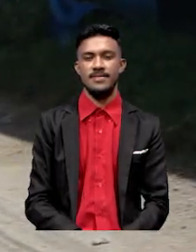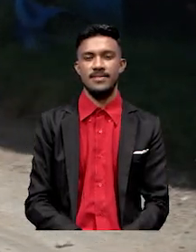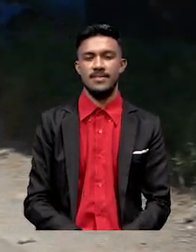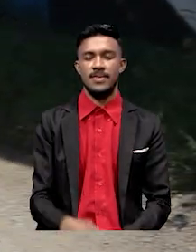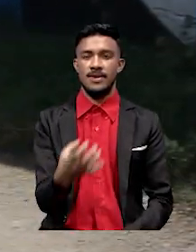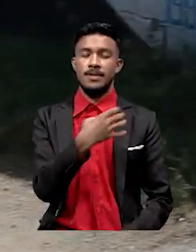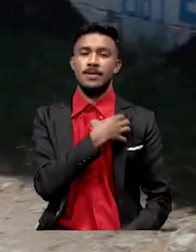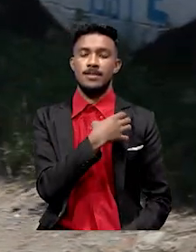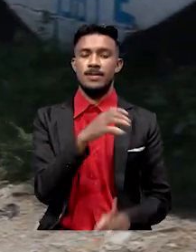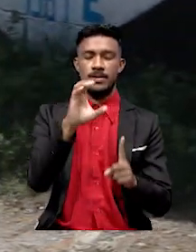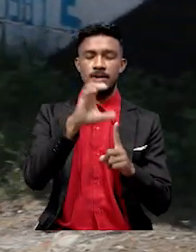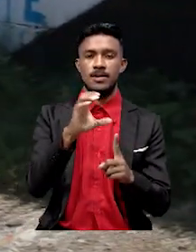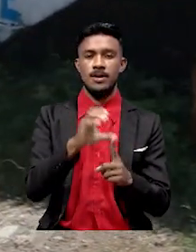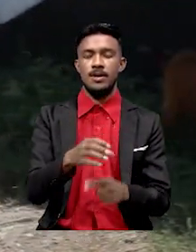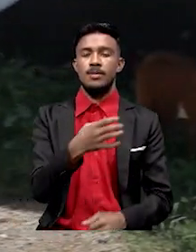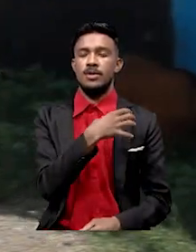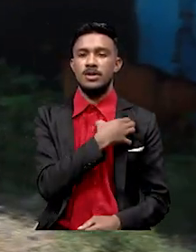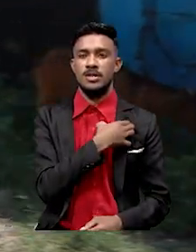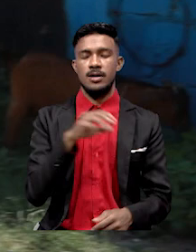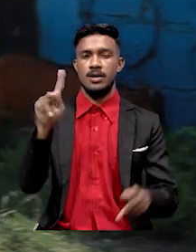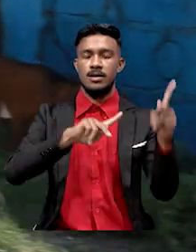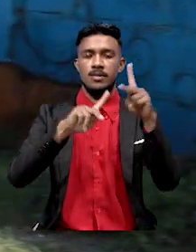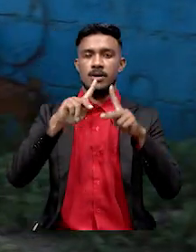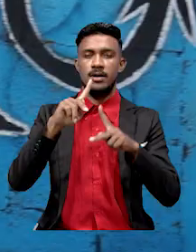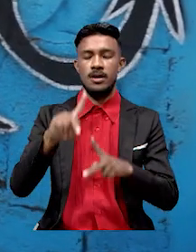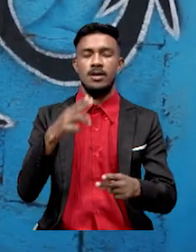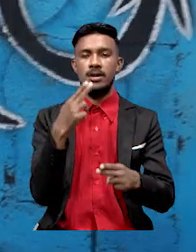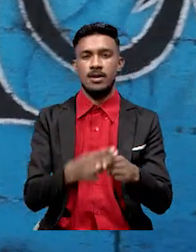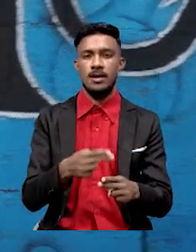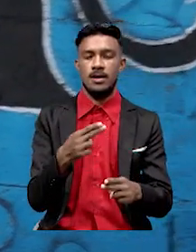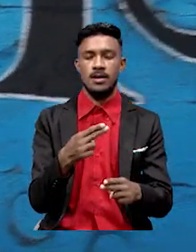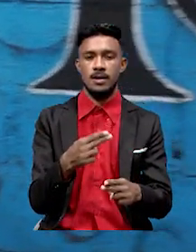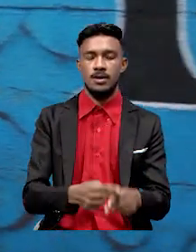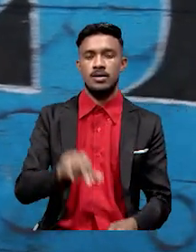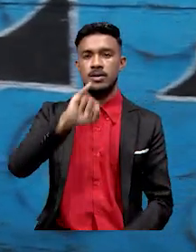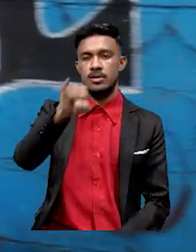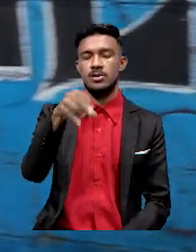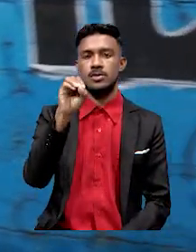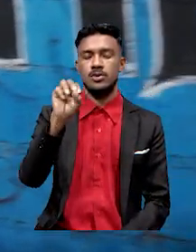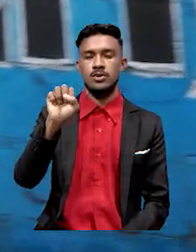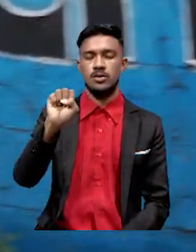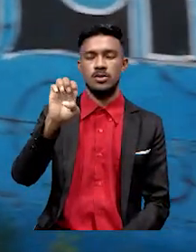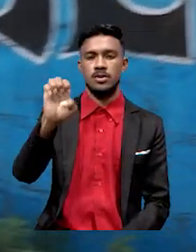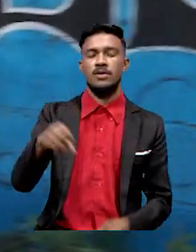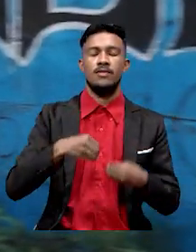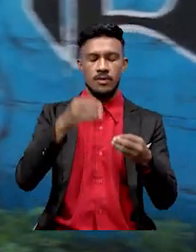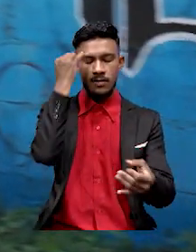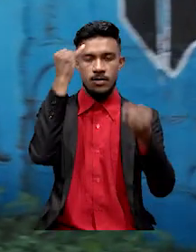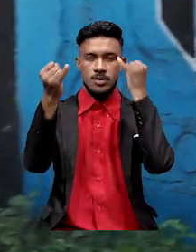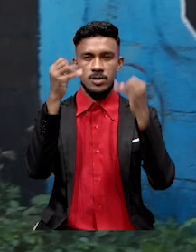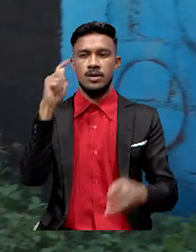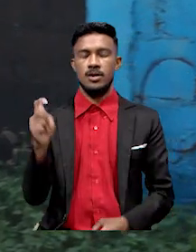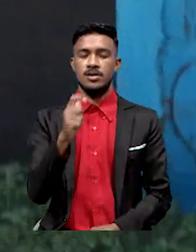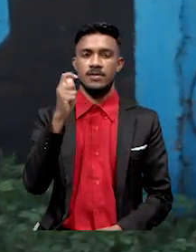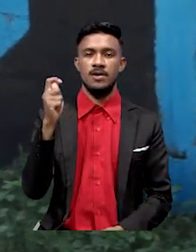Comandante Polícia Nacional Serviço de Investigação Criminal PNSIC, Superintendente Chefe J. Mariane Tomok, atou informação, né? E a terça-feira,